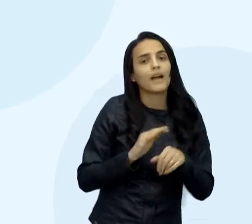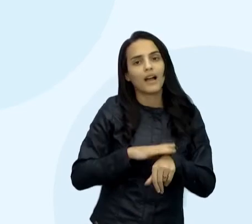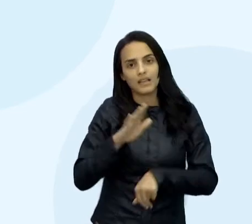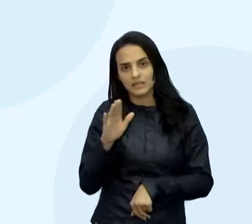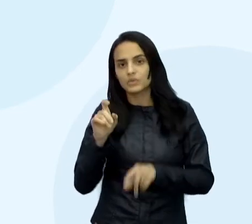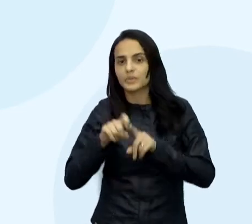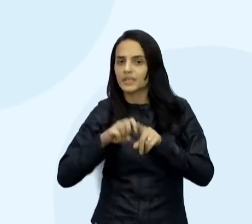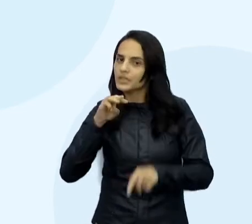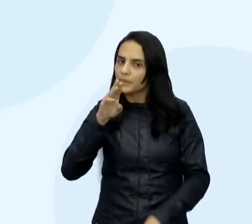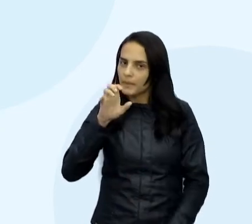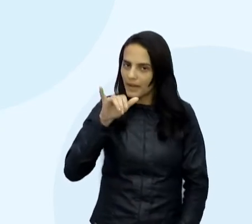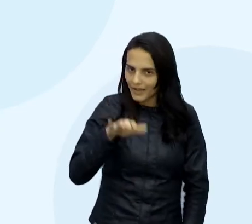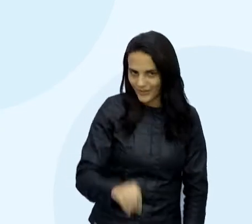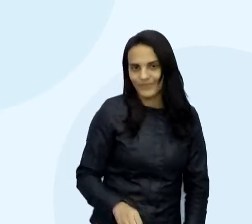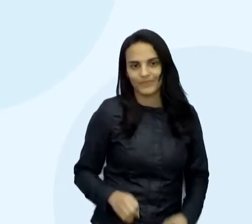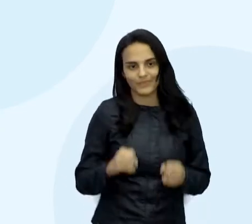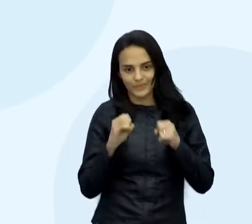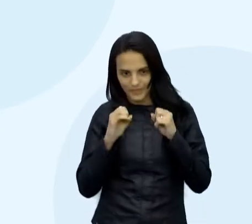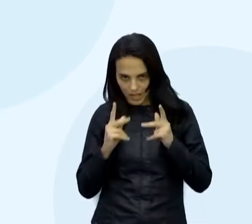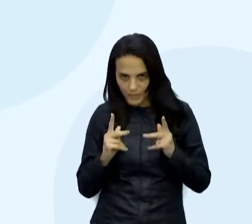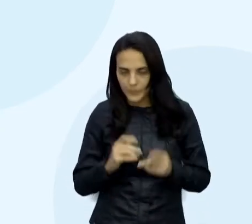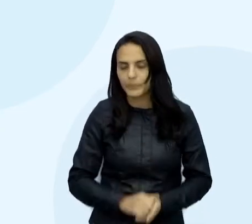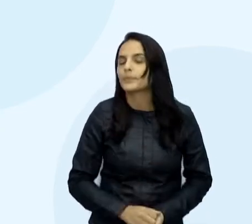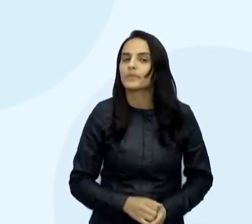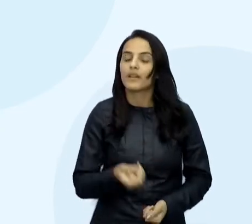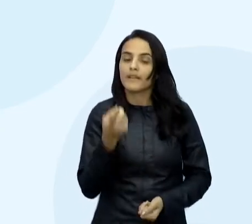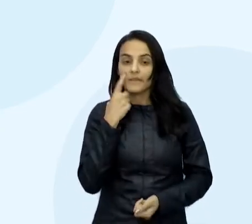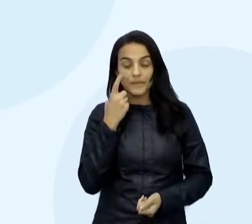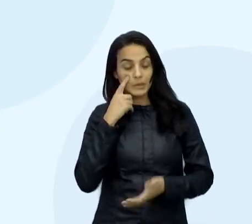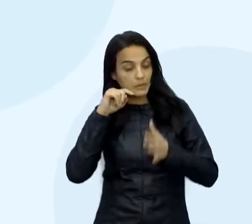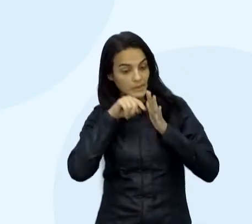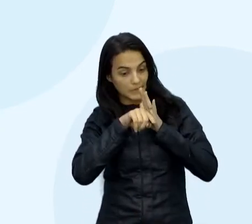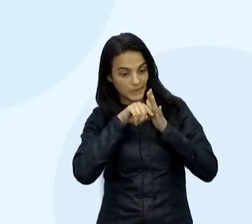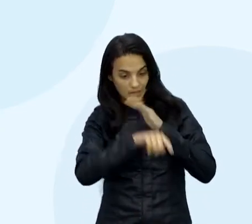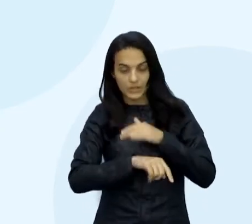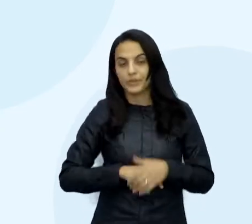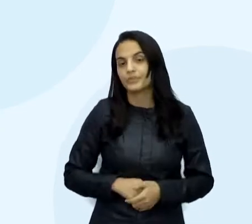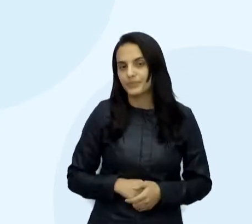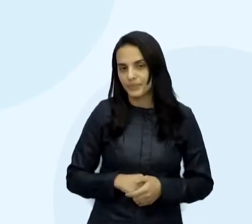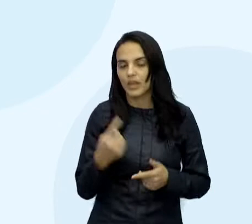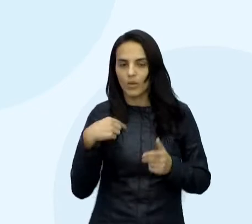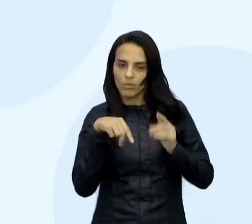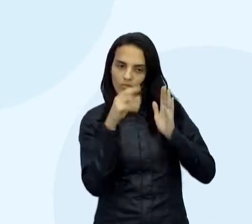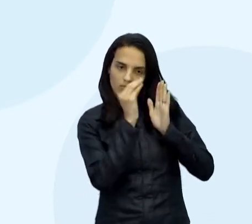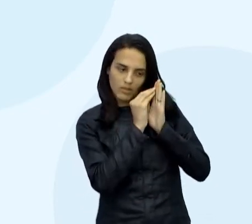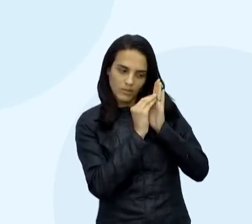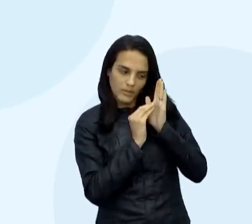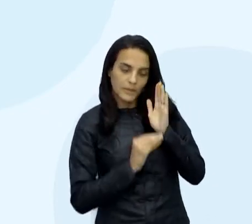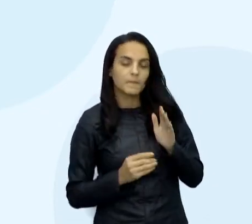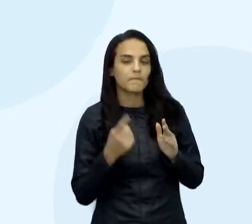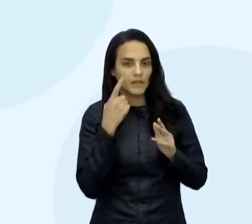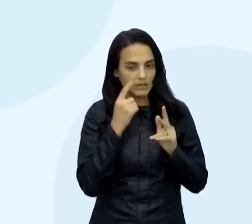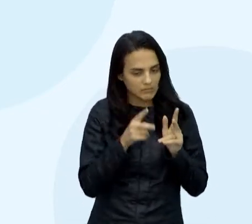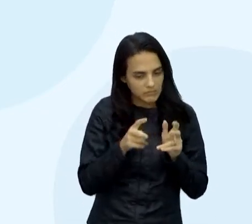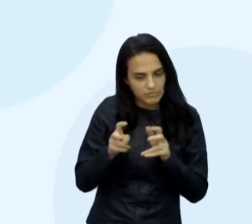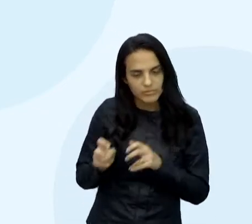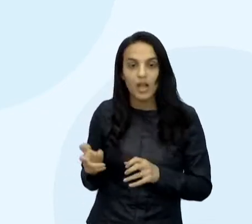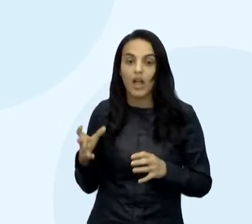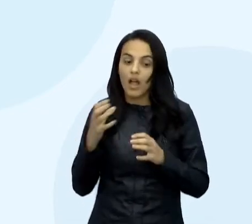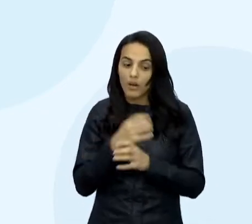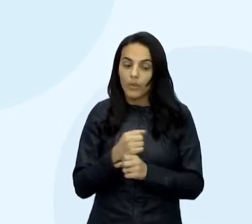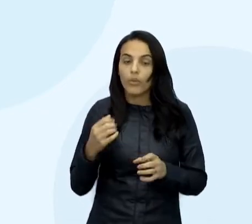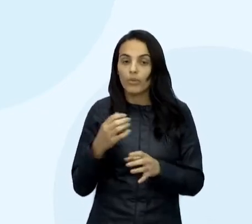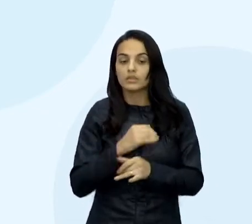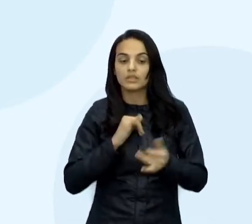maio. Beleza? Essa é a nossa hipótese. Então, nós vamos investigar. Então, foi o que eu escrevi, ó. Repare que a conta de